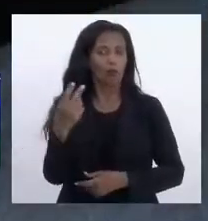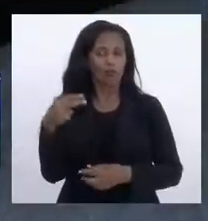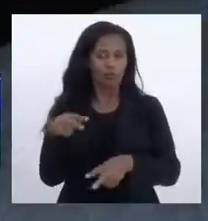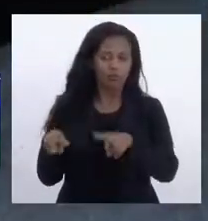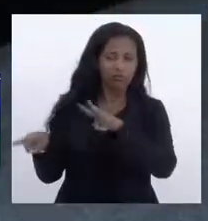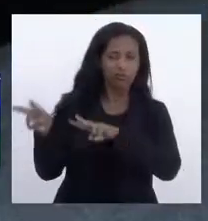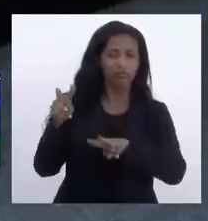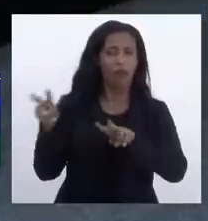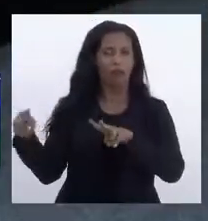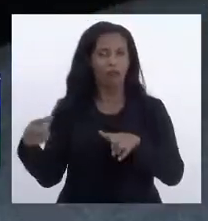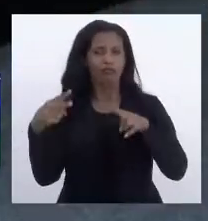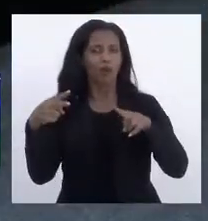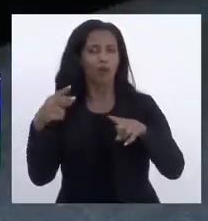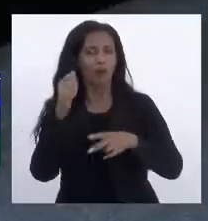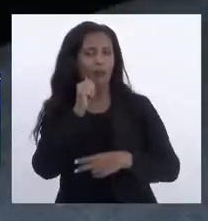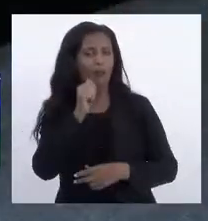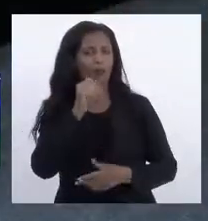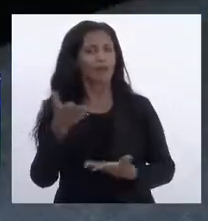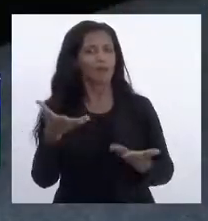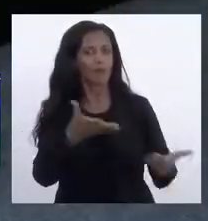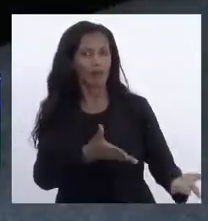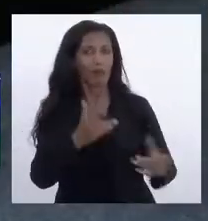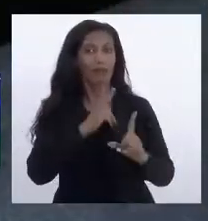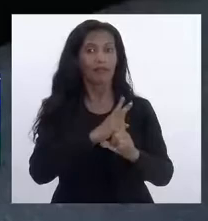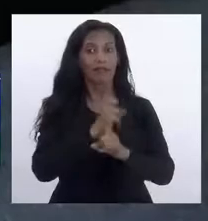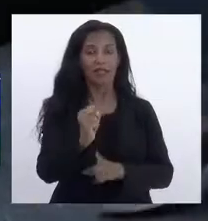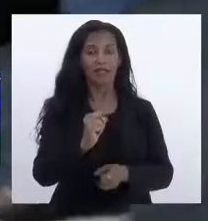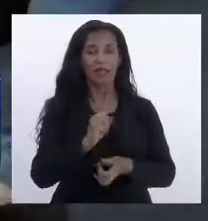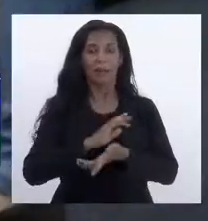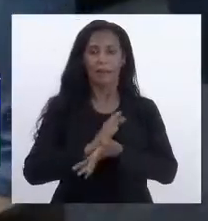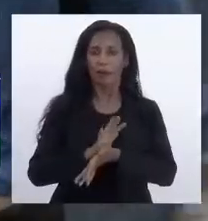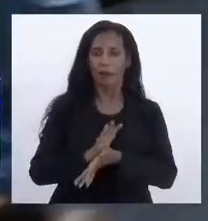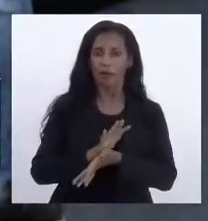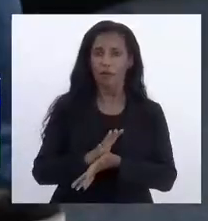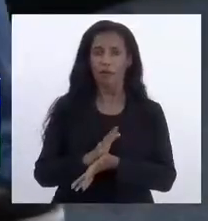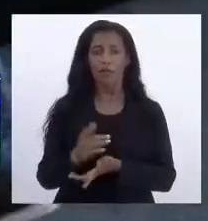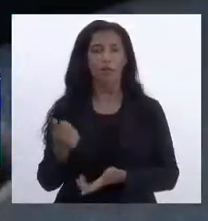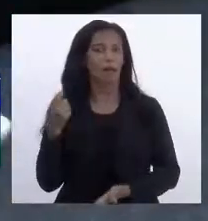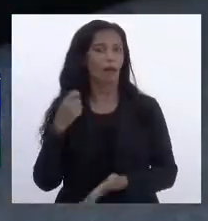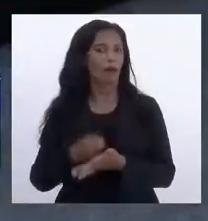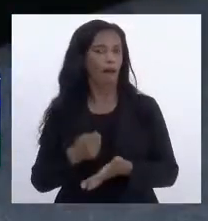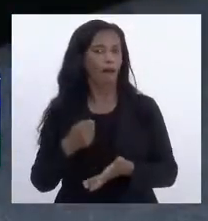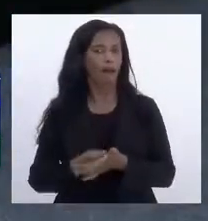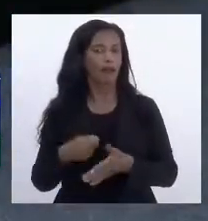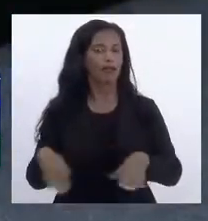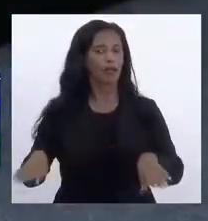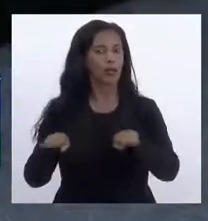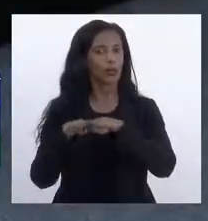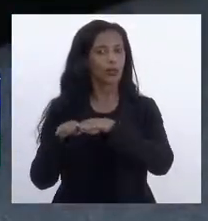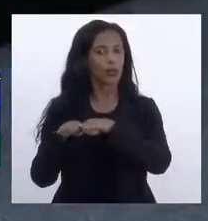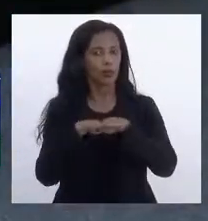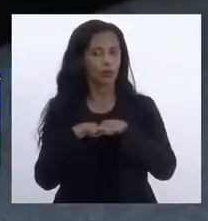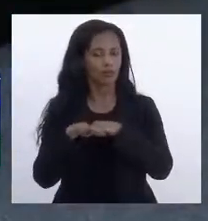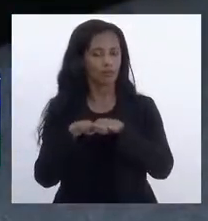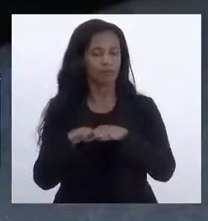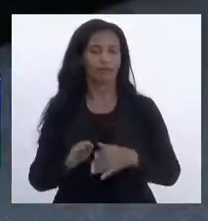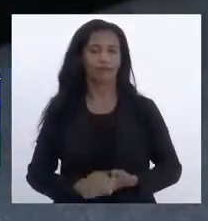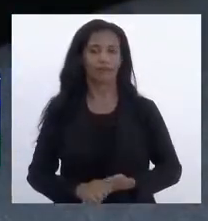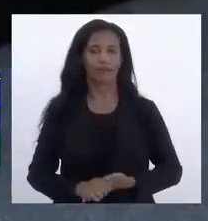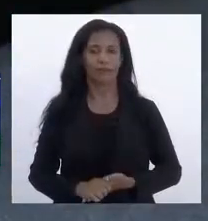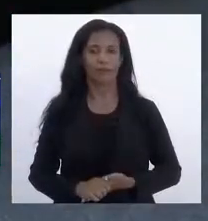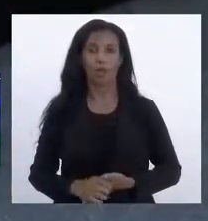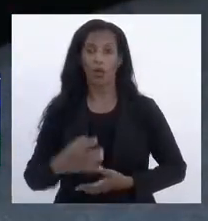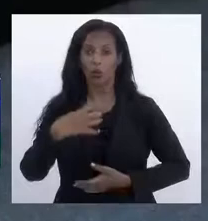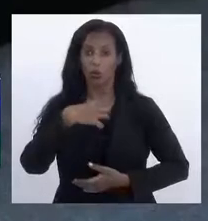olhar voltado para as mulheres, para vencer o preconceito e para garantir a igualdade, a equidade. No